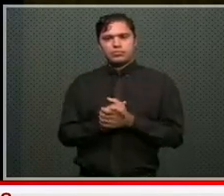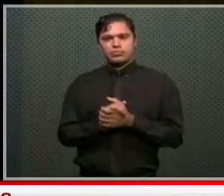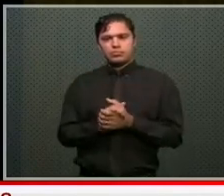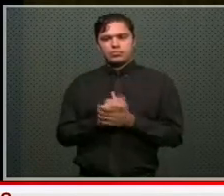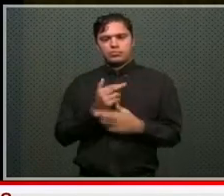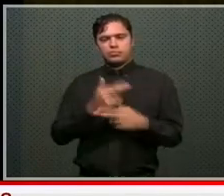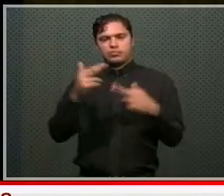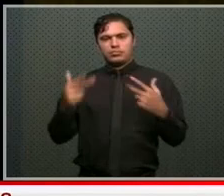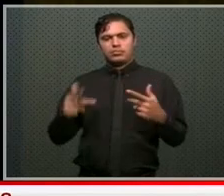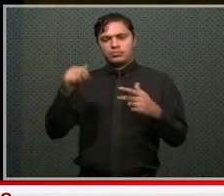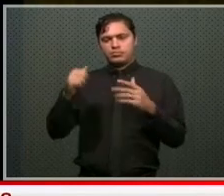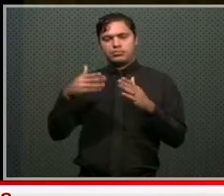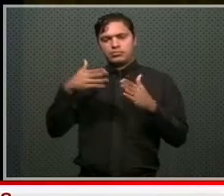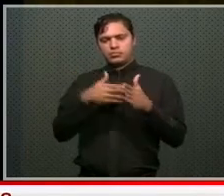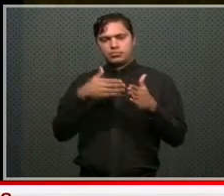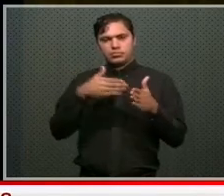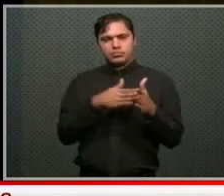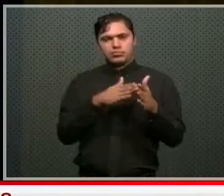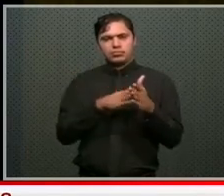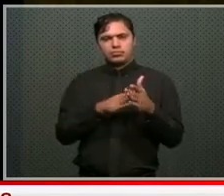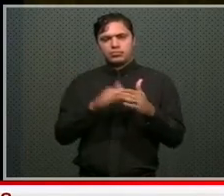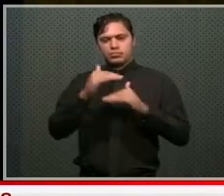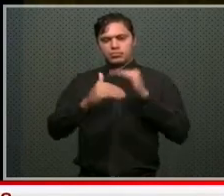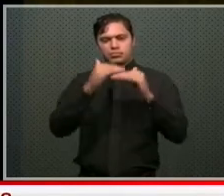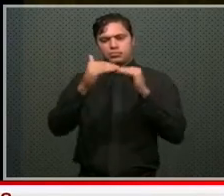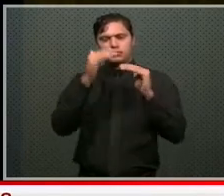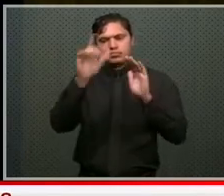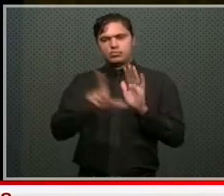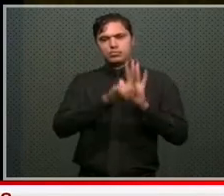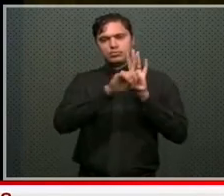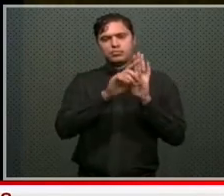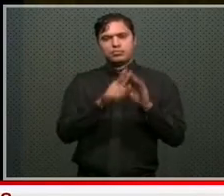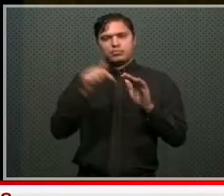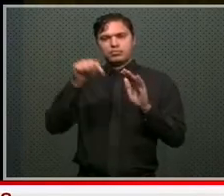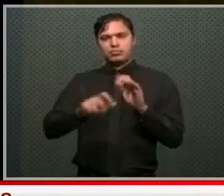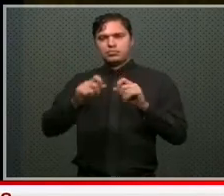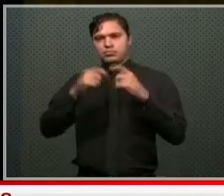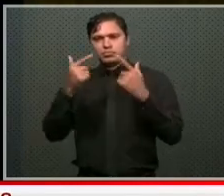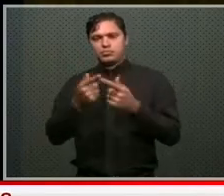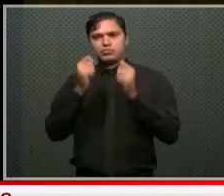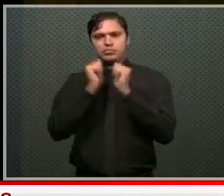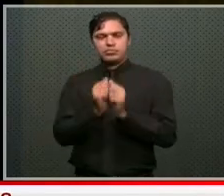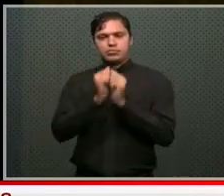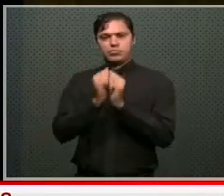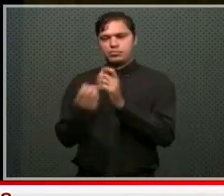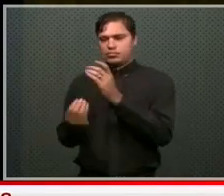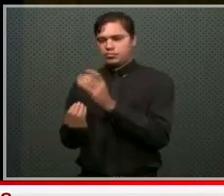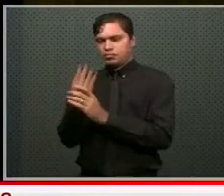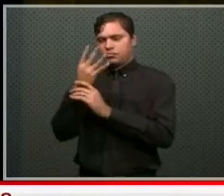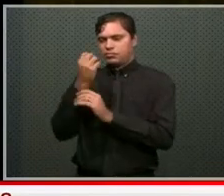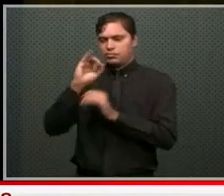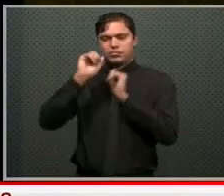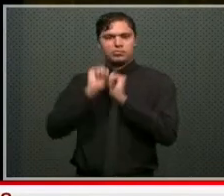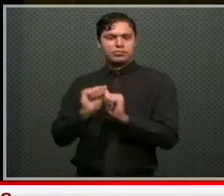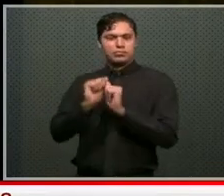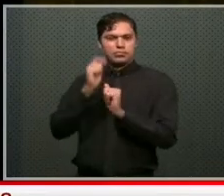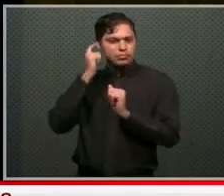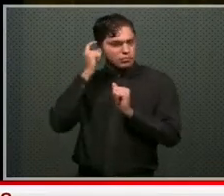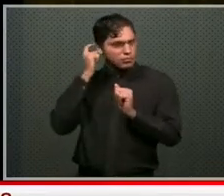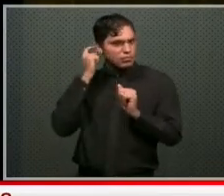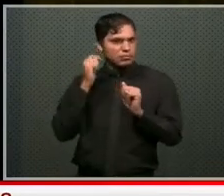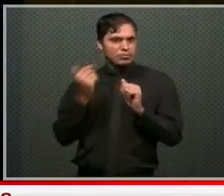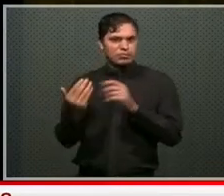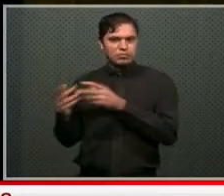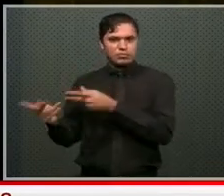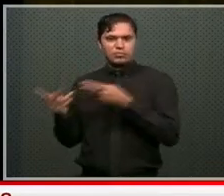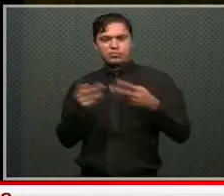muitos impedimento a questão legal do nosso processo Então essa casa pode inclusive estabelecer se possível for leve